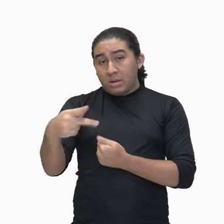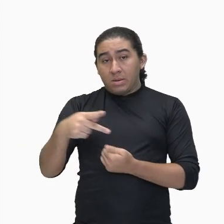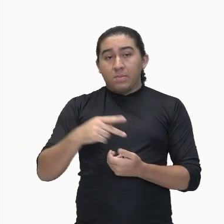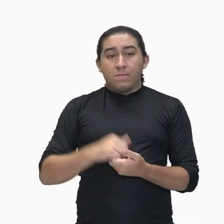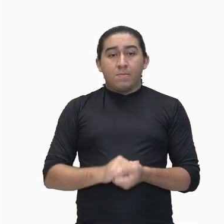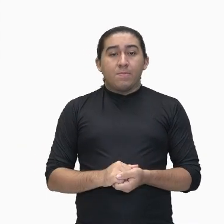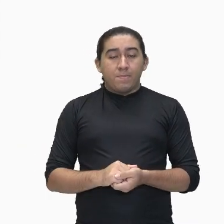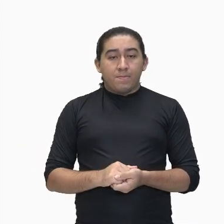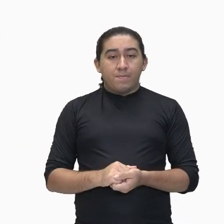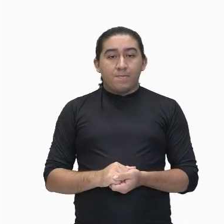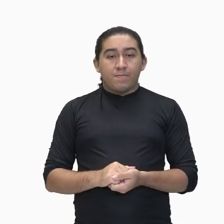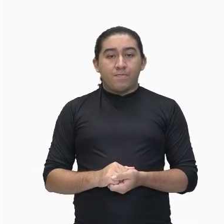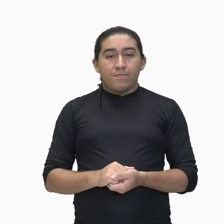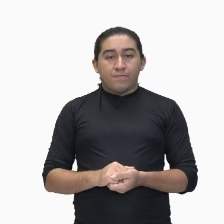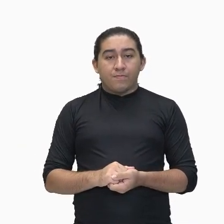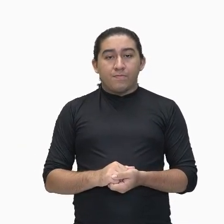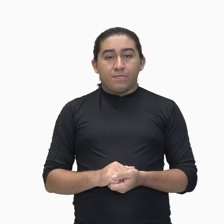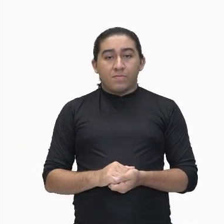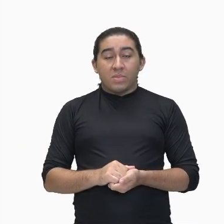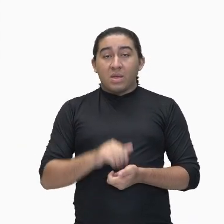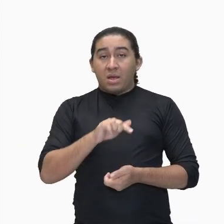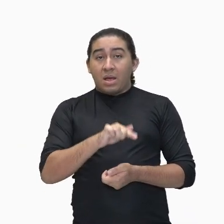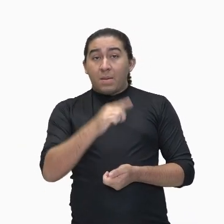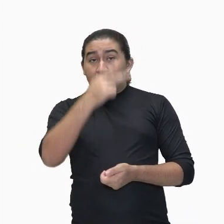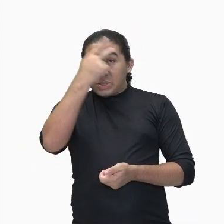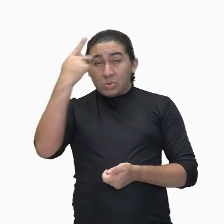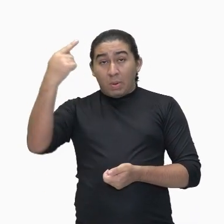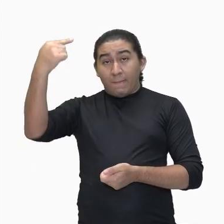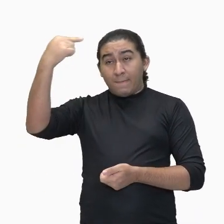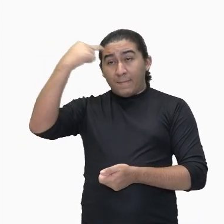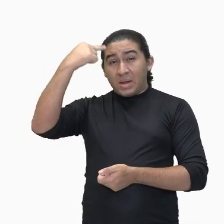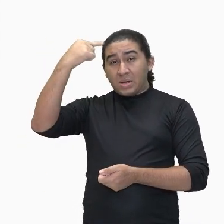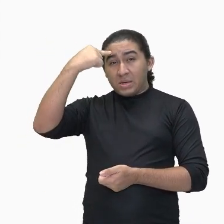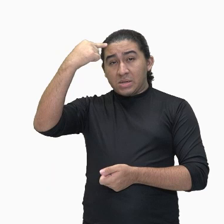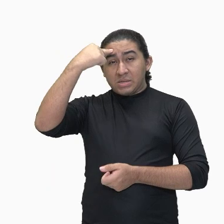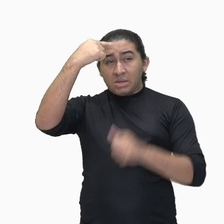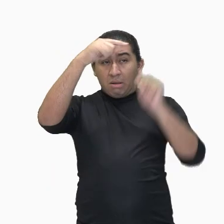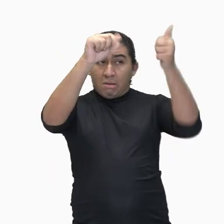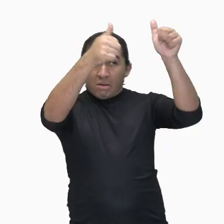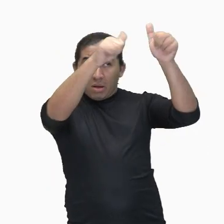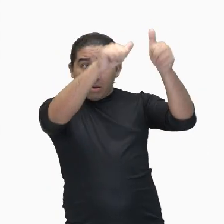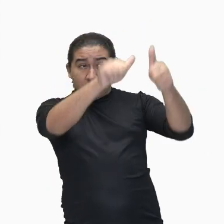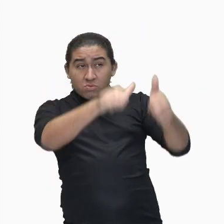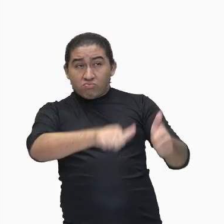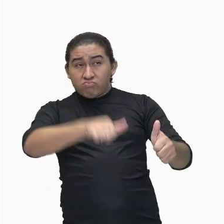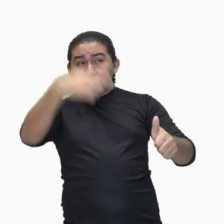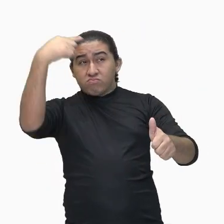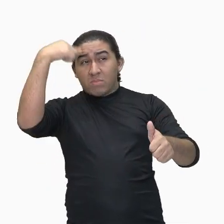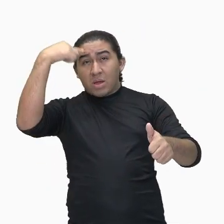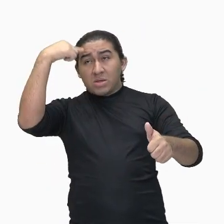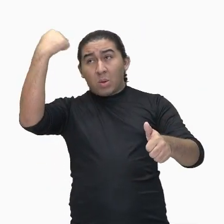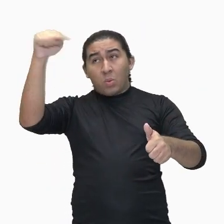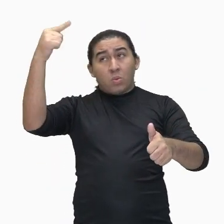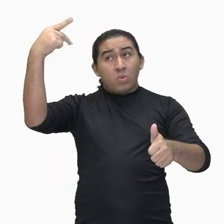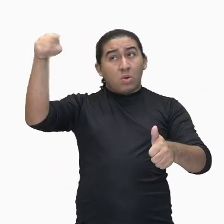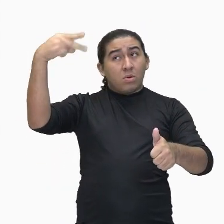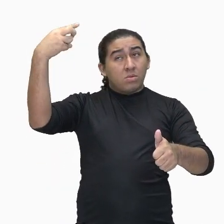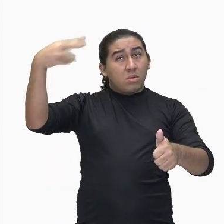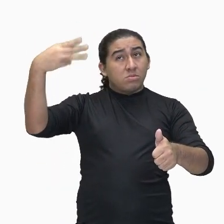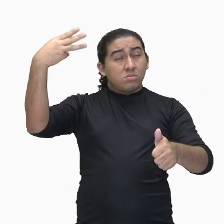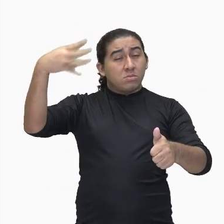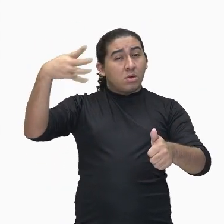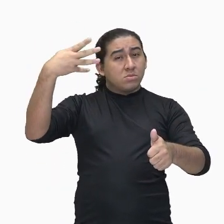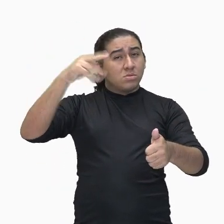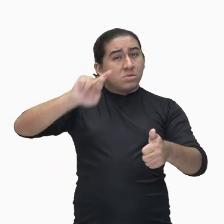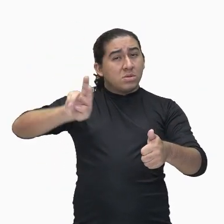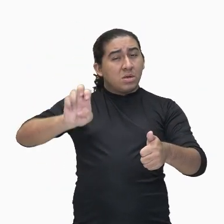o raciocínio realiza inferências. Ele vai realizar questões, proposições,